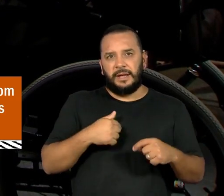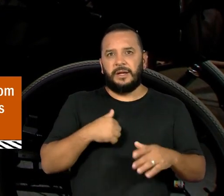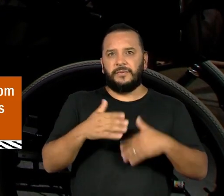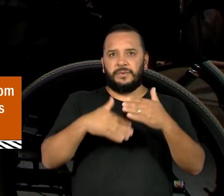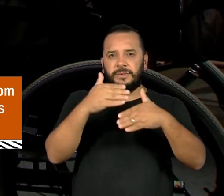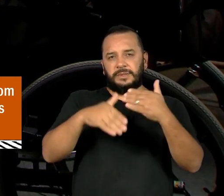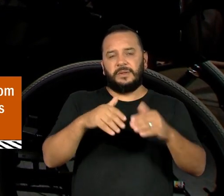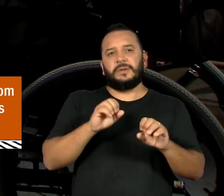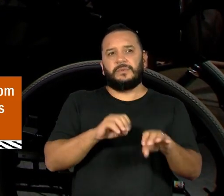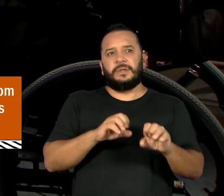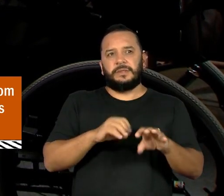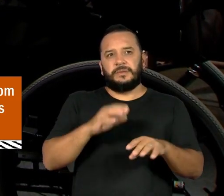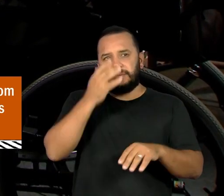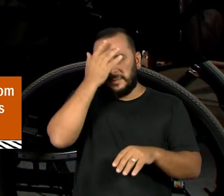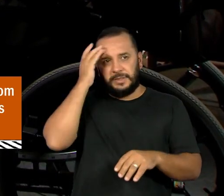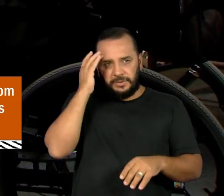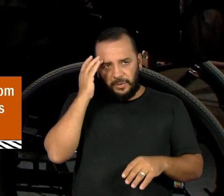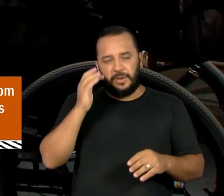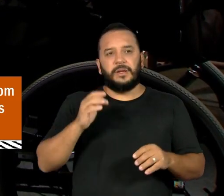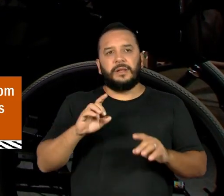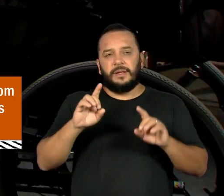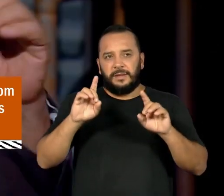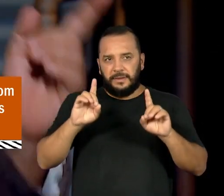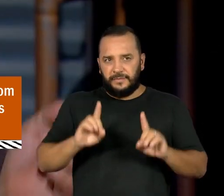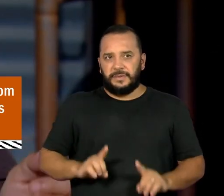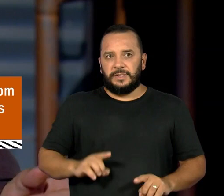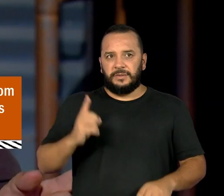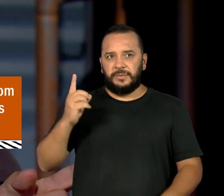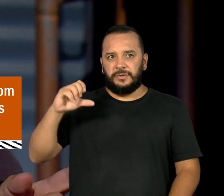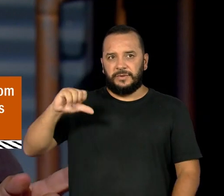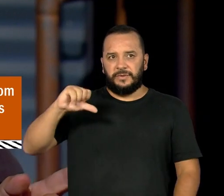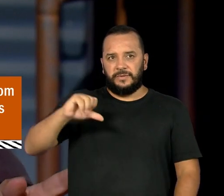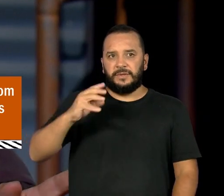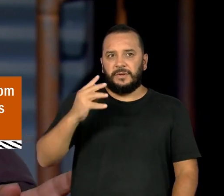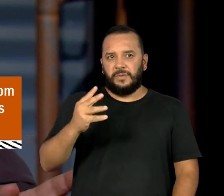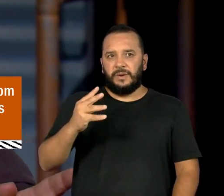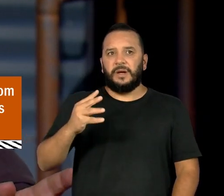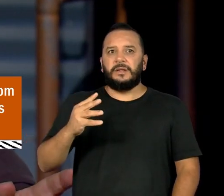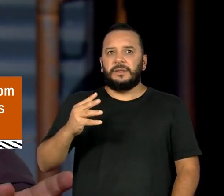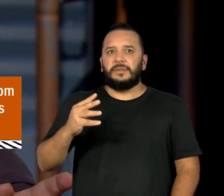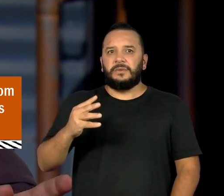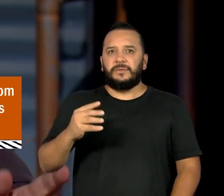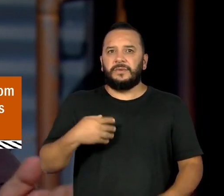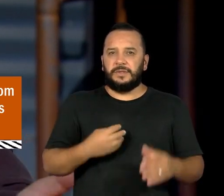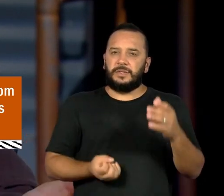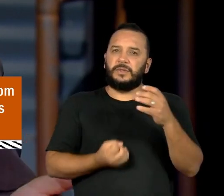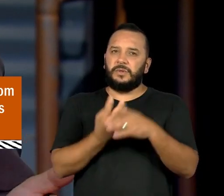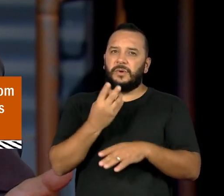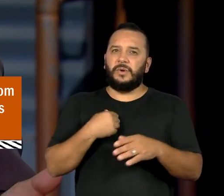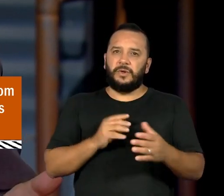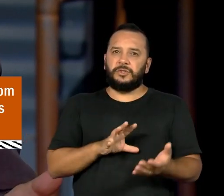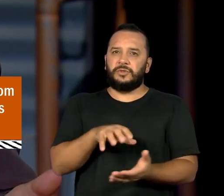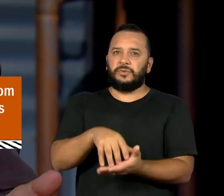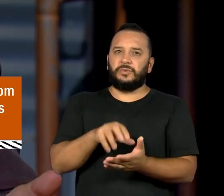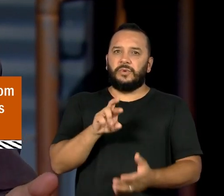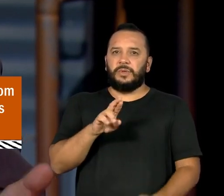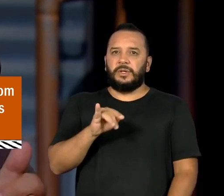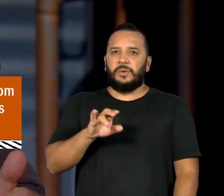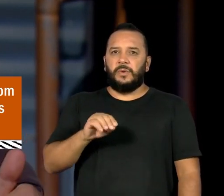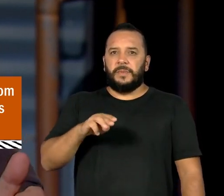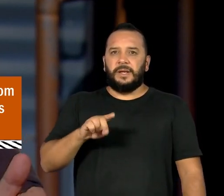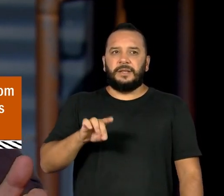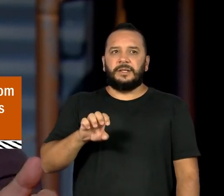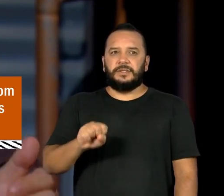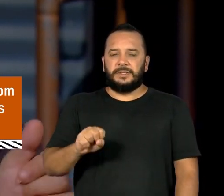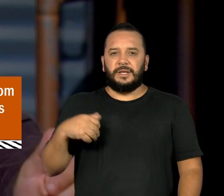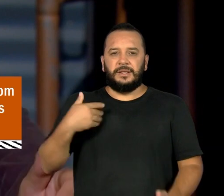na educação para as pessoas com deficiências de 94, quando foi fundado o Instituto Rodrigo Mendes,